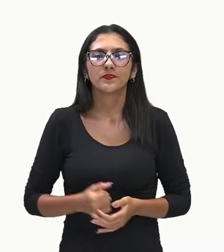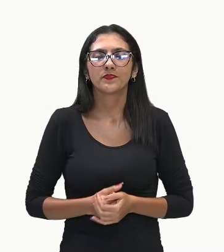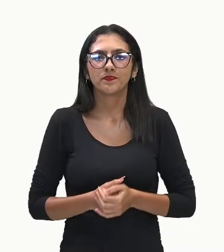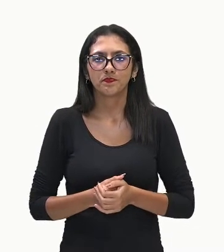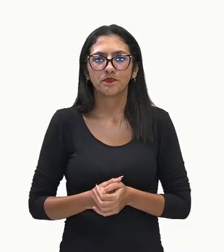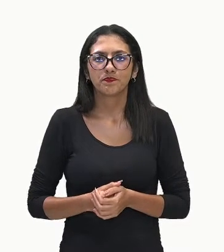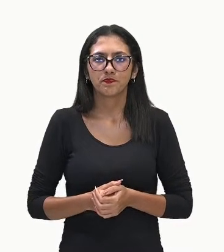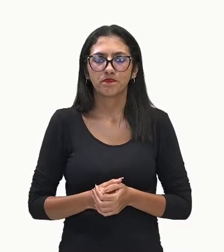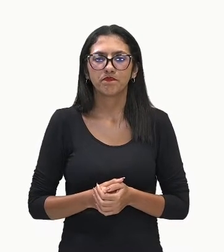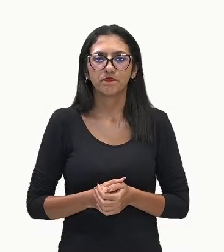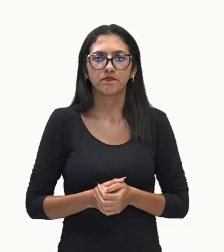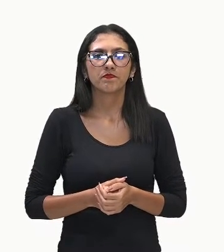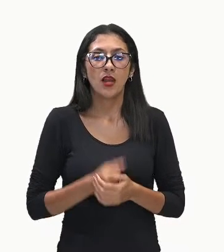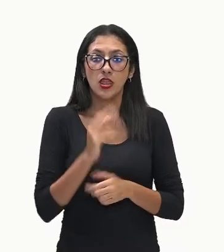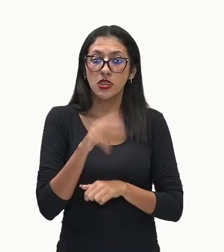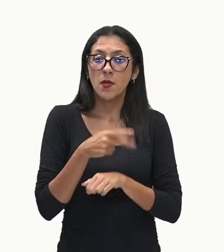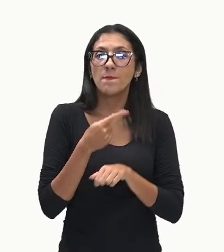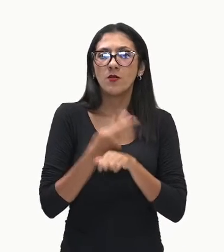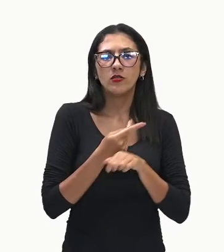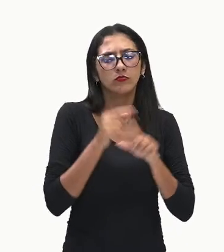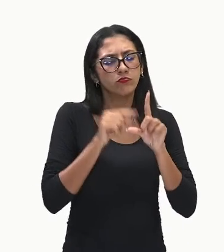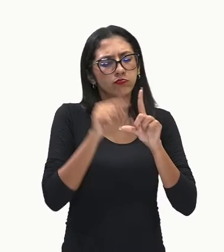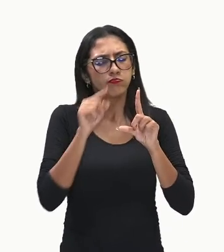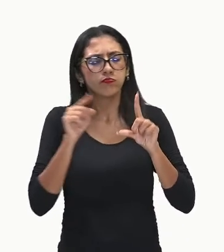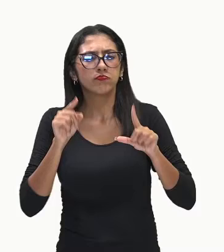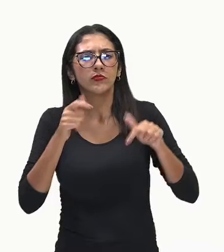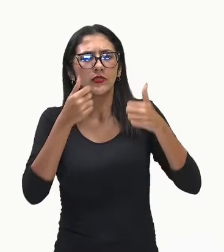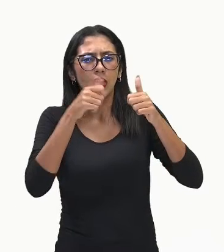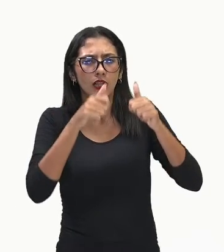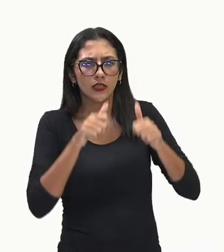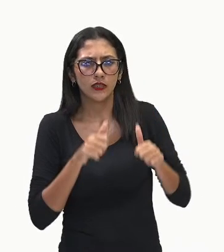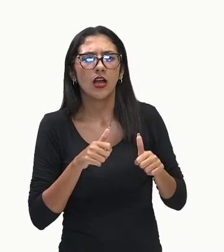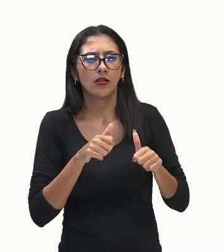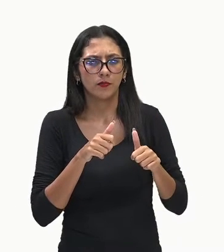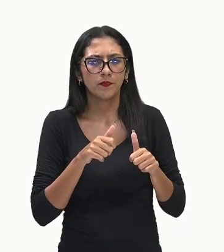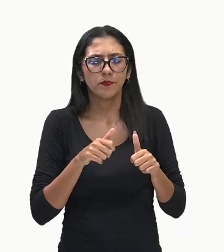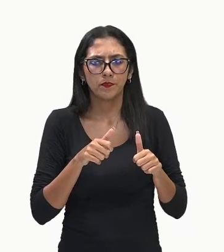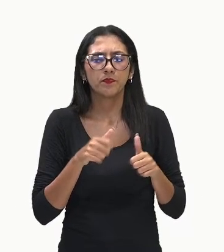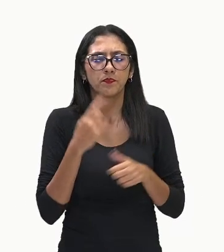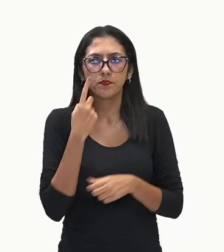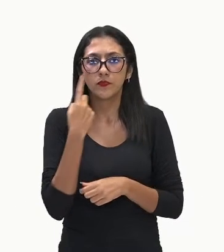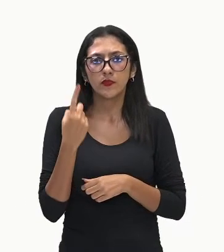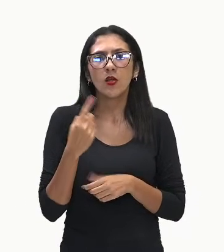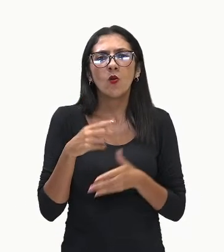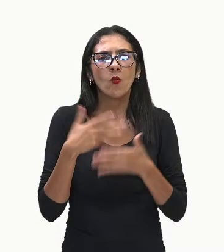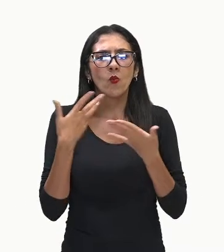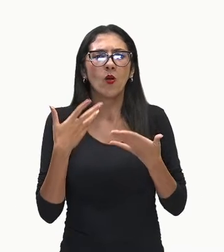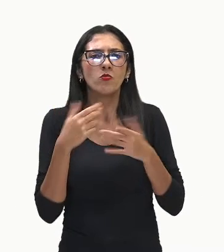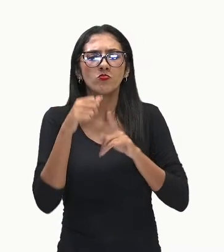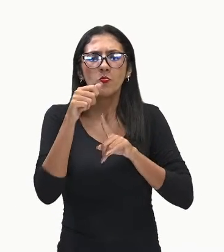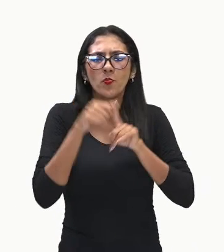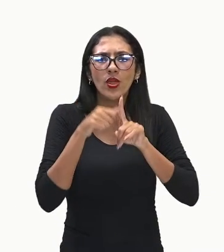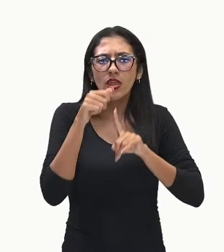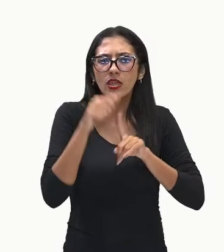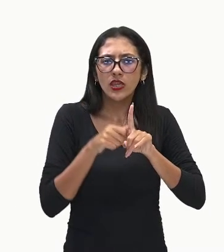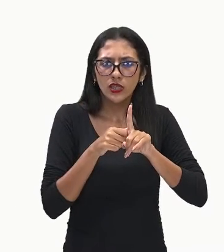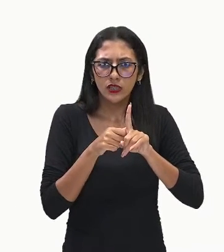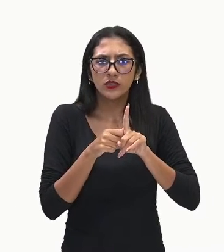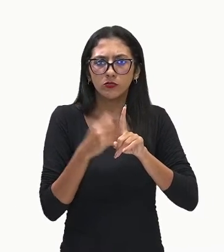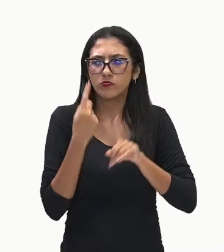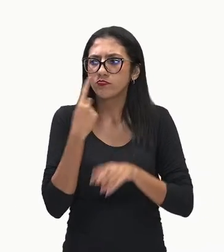De acordo com o gráfico, os meses em que ocorreram, respectivamente, prestem bem atenção nessa palavra aqui, olha, é uma palavra-chave,